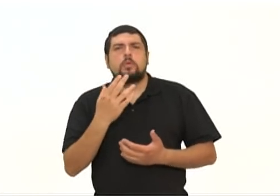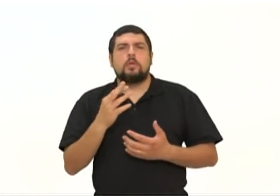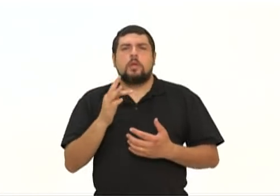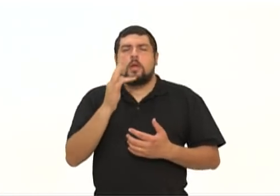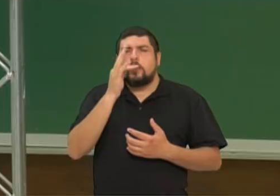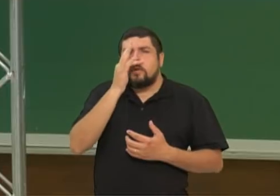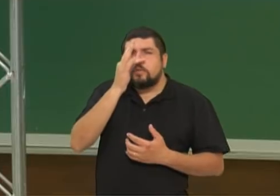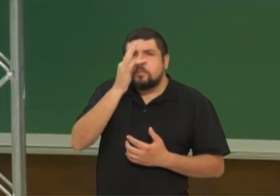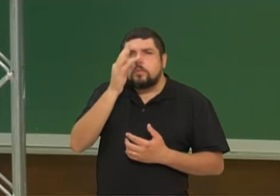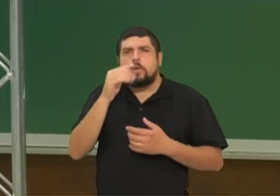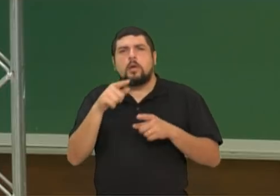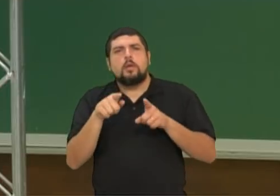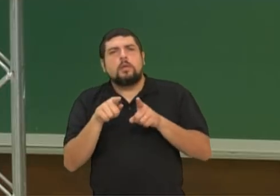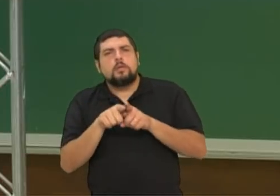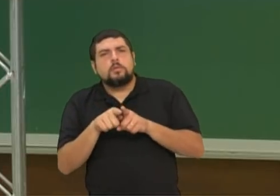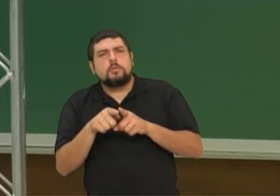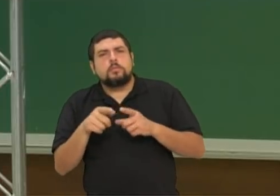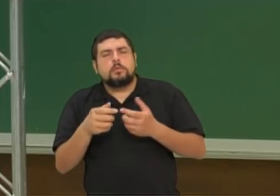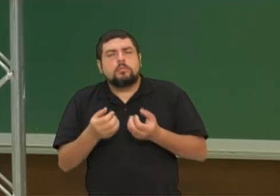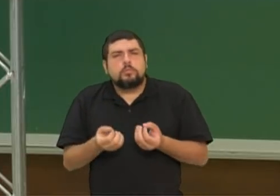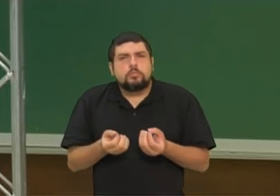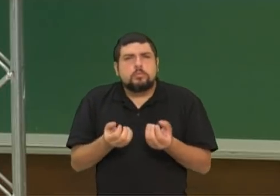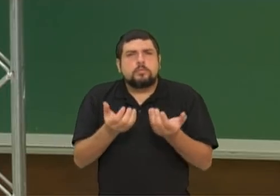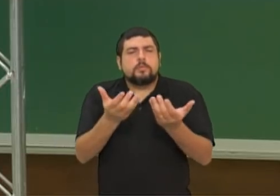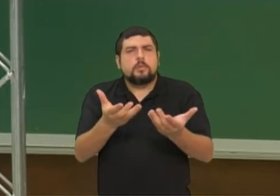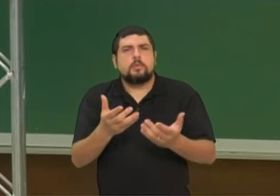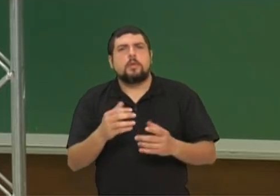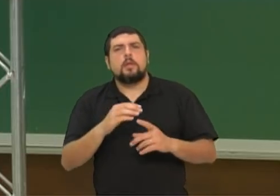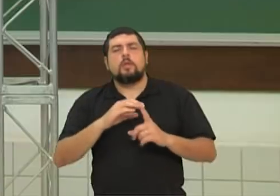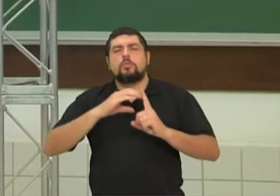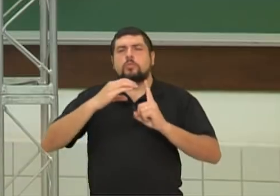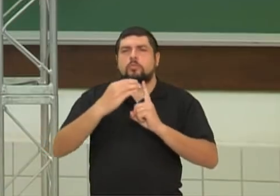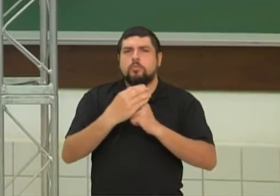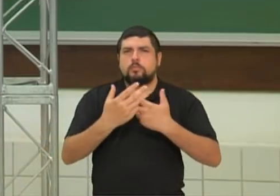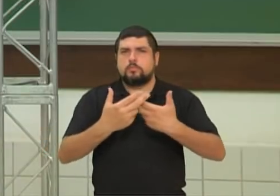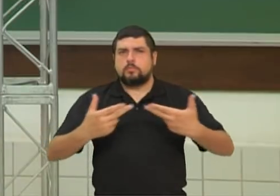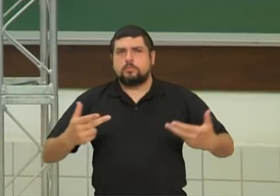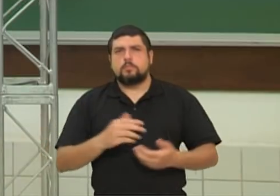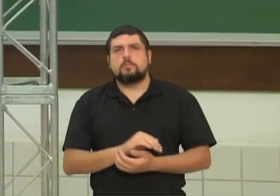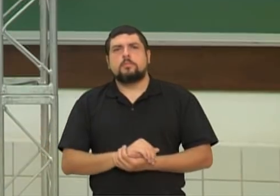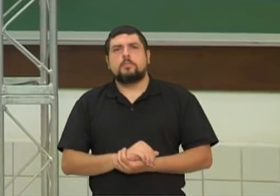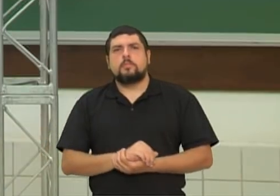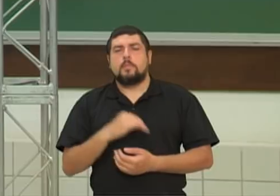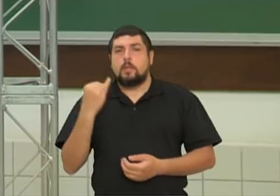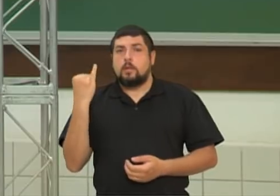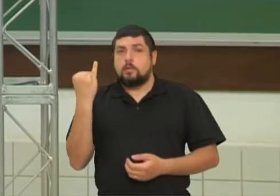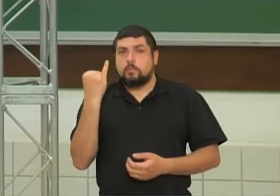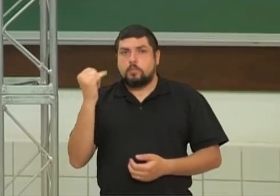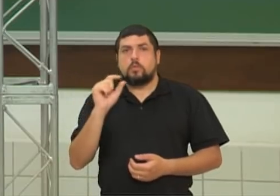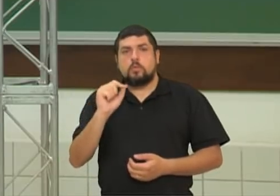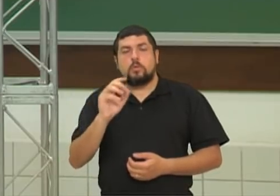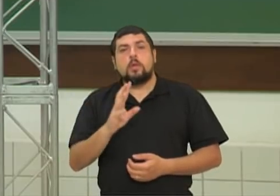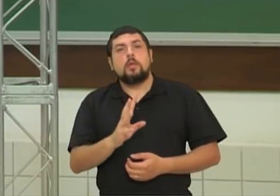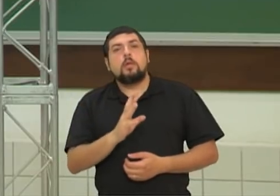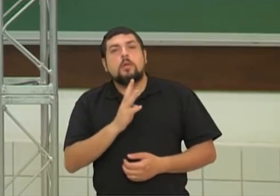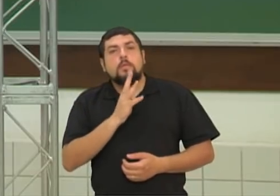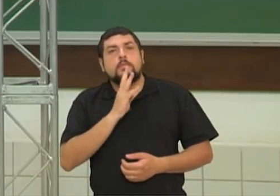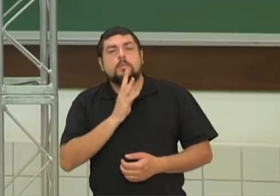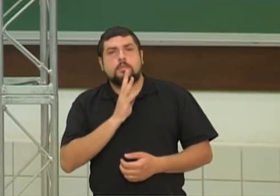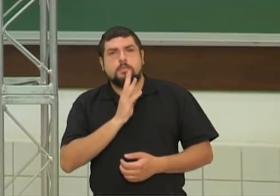e oferendas com as suas imagens, seu culto. O importante é que nós conheçamos, que a gente